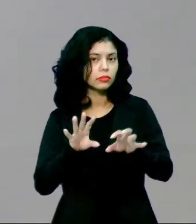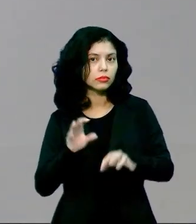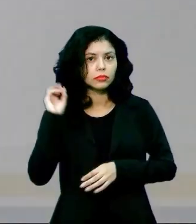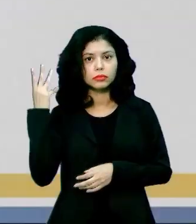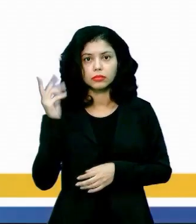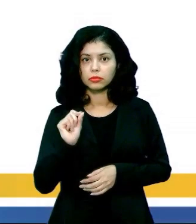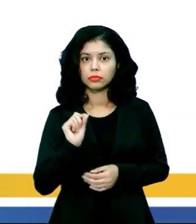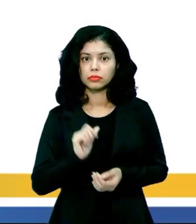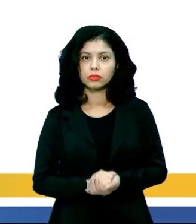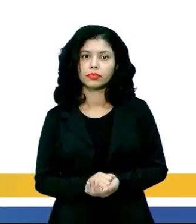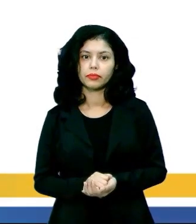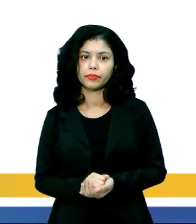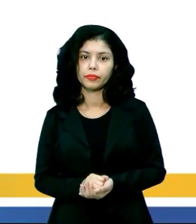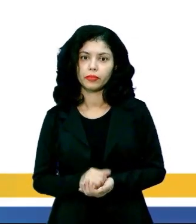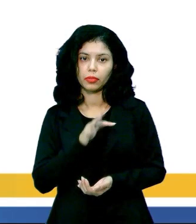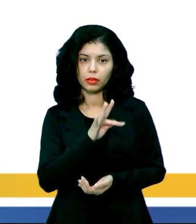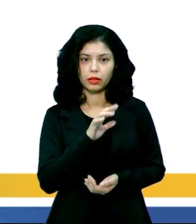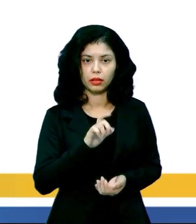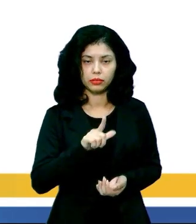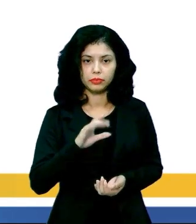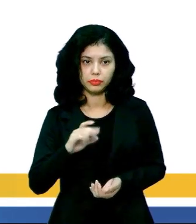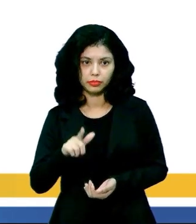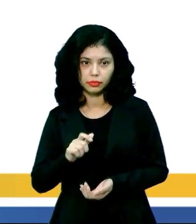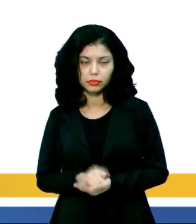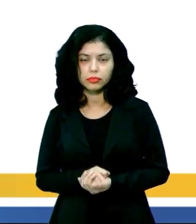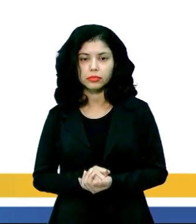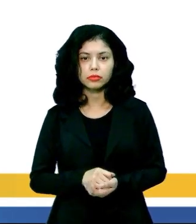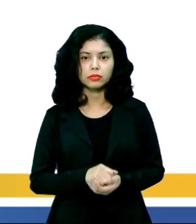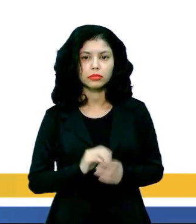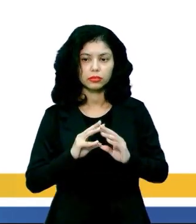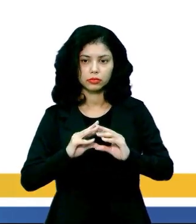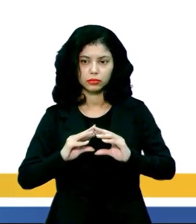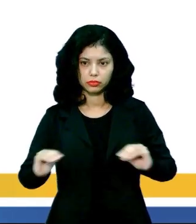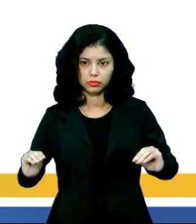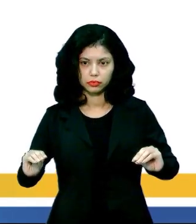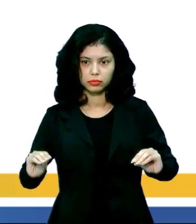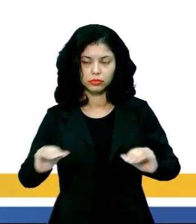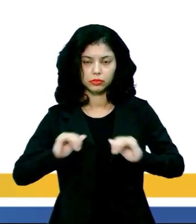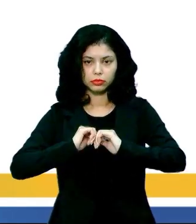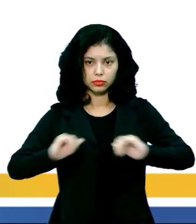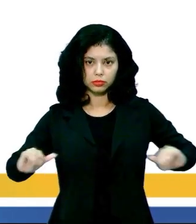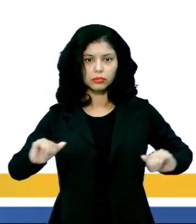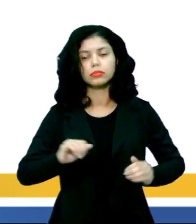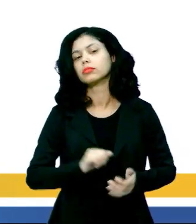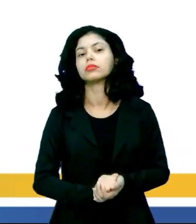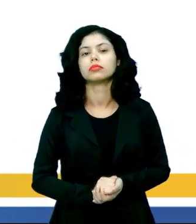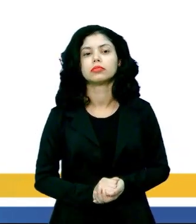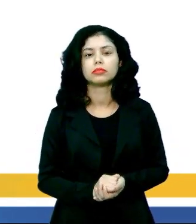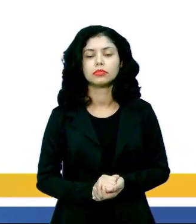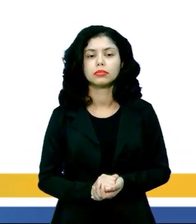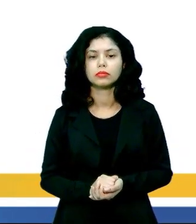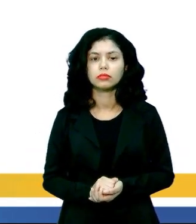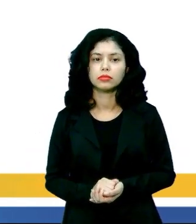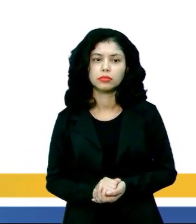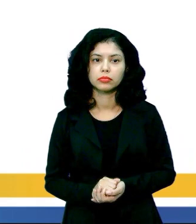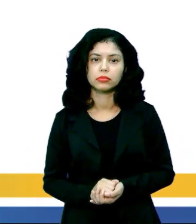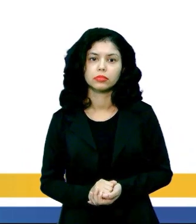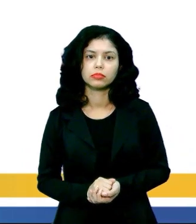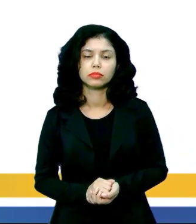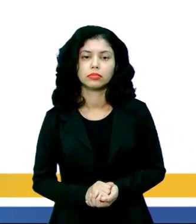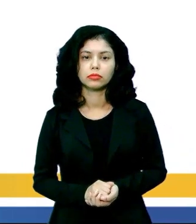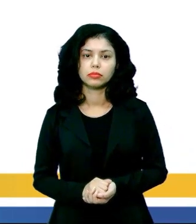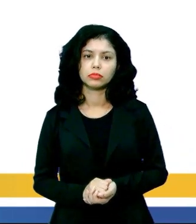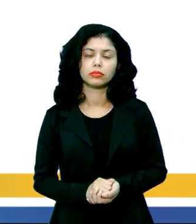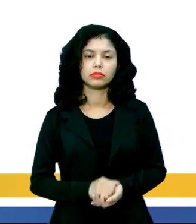esse eletrólito ele vai ser o cloreto férrico. Então, quando a gente dissocia o cloreto férrico, nós vamos ter cloreto férrico, ele vai